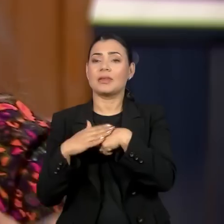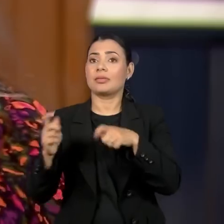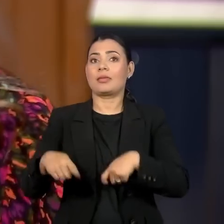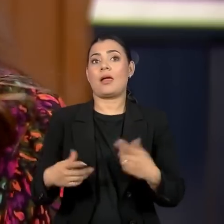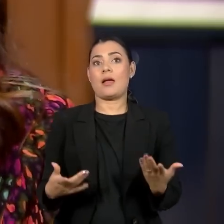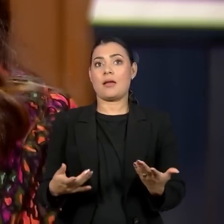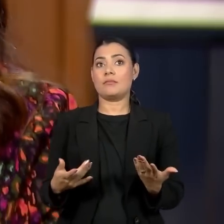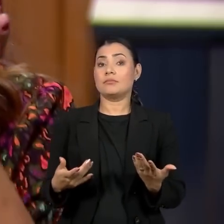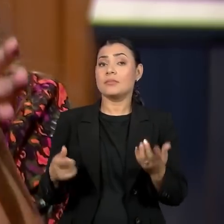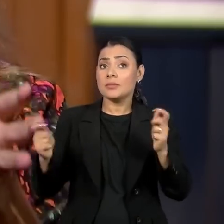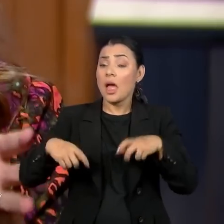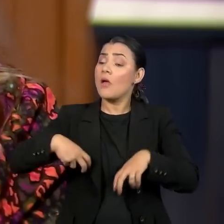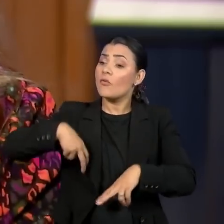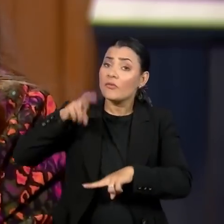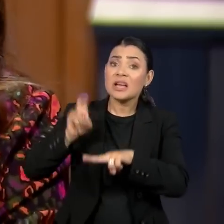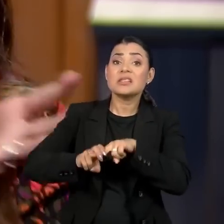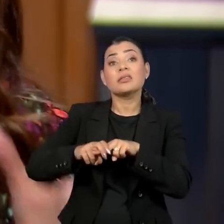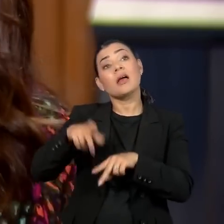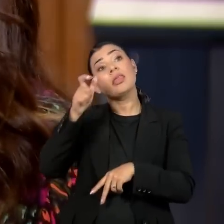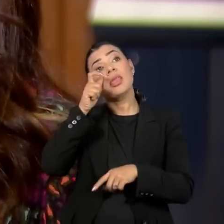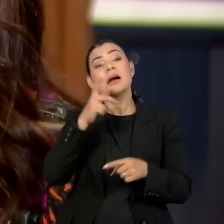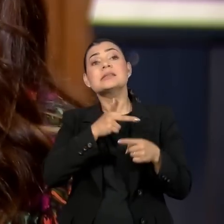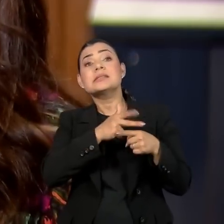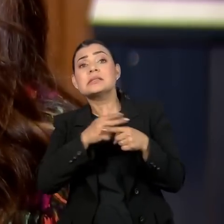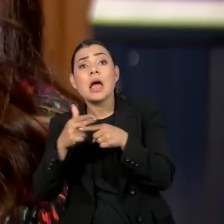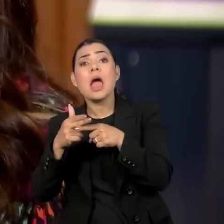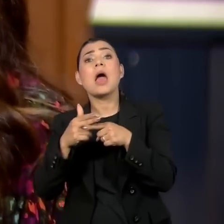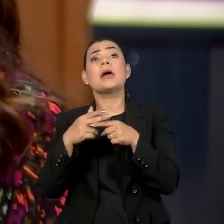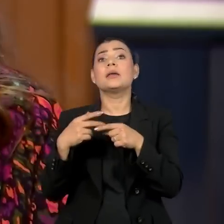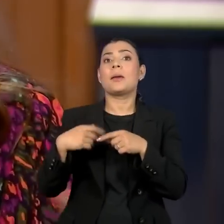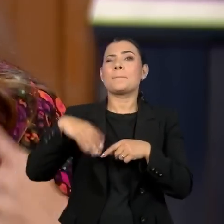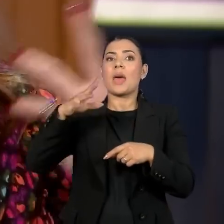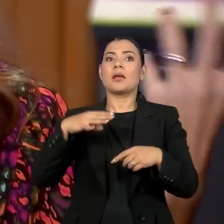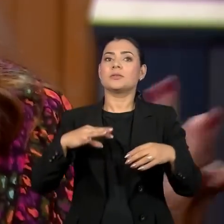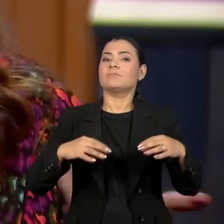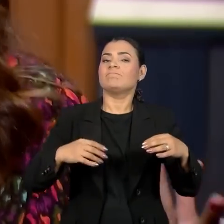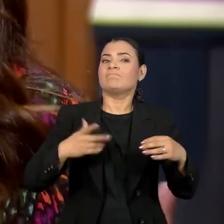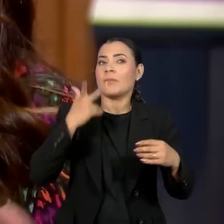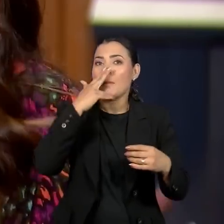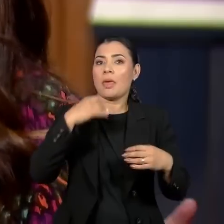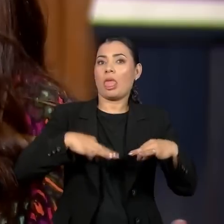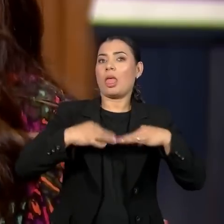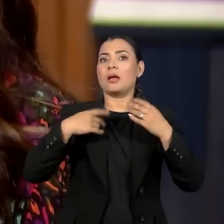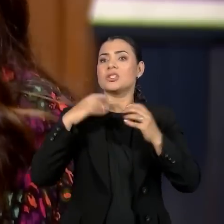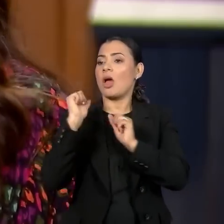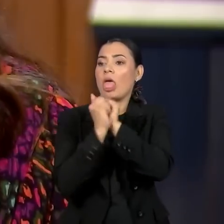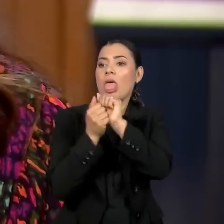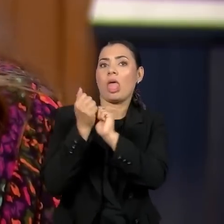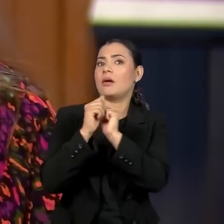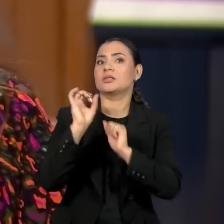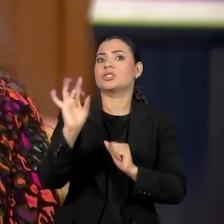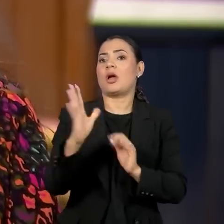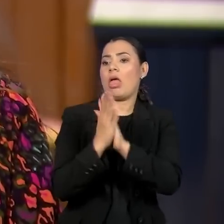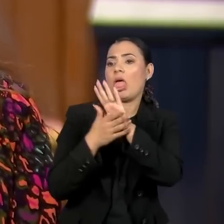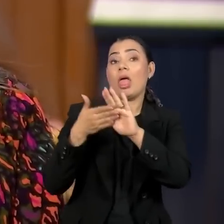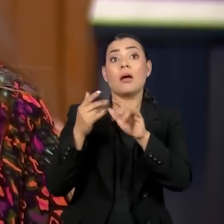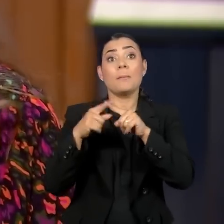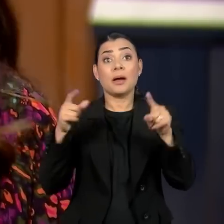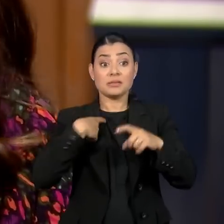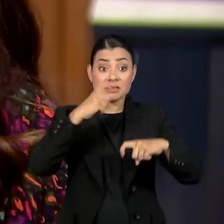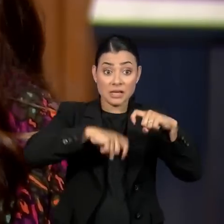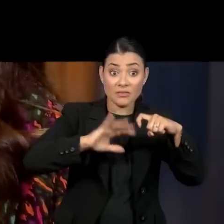ficar aqui sentada vendo uma série mais picante com você e vou te beijar de língua, só isso. Se o sexo vai acontecer ou não